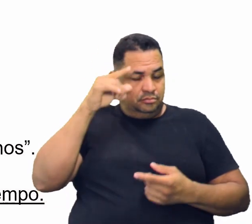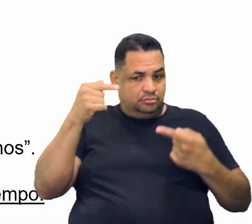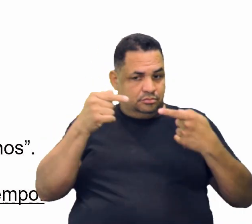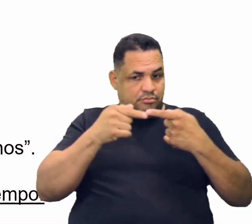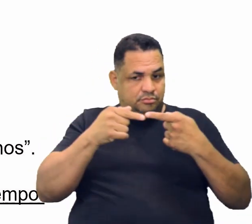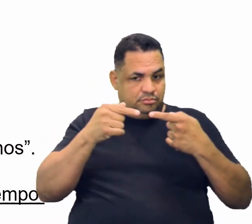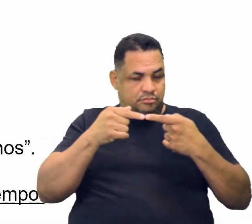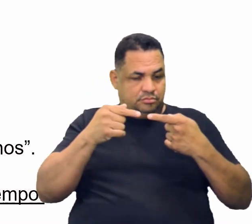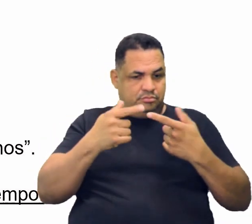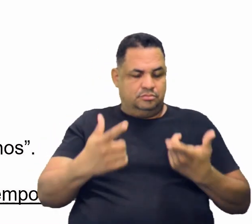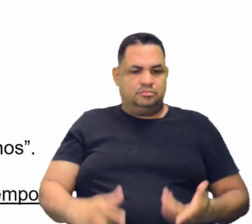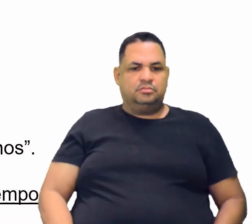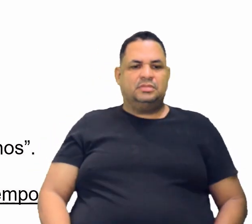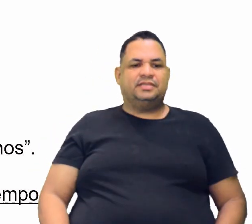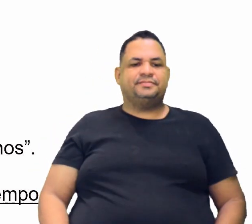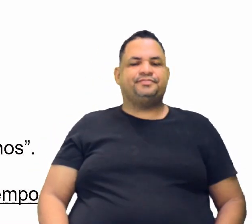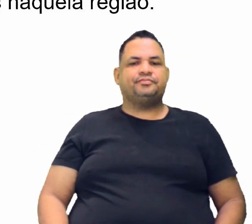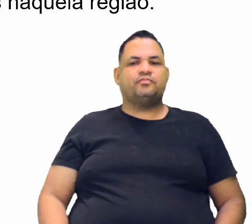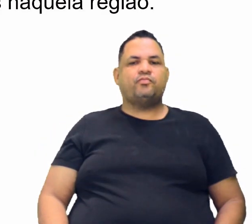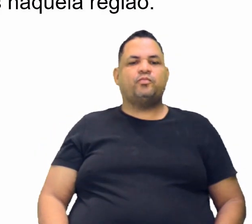associação, tá bom?